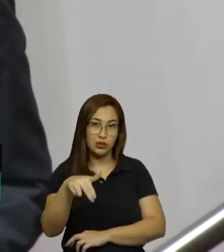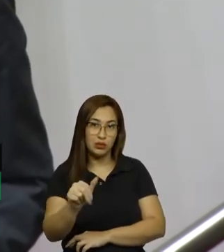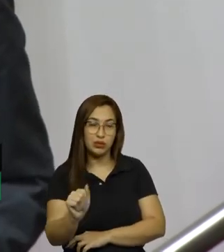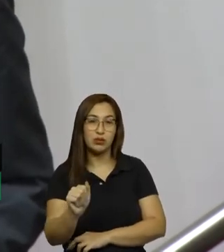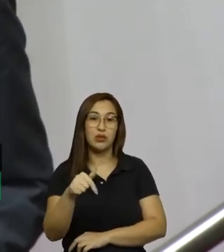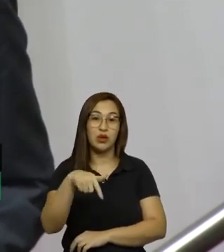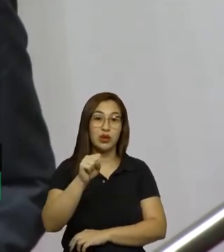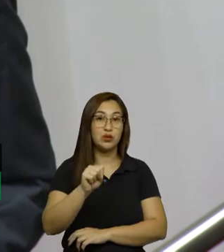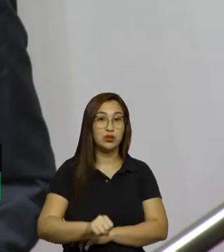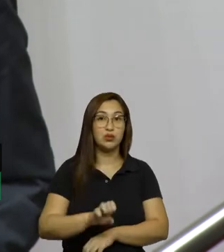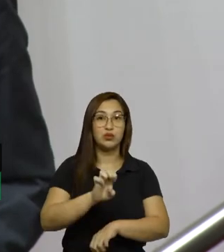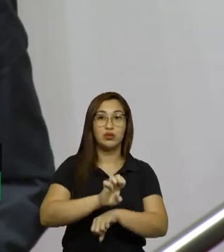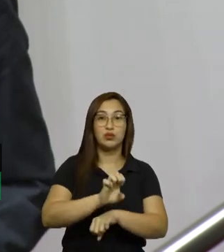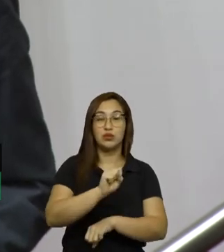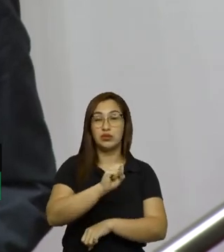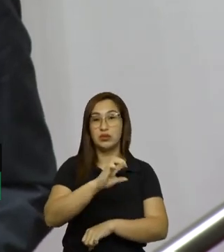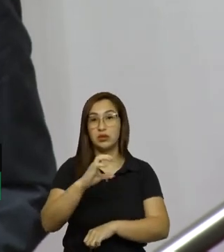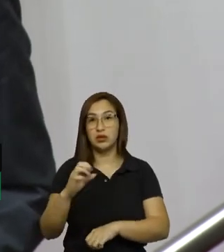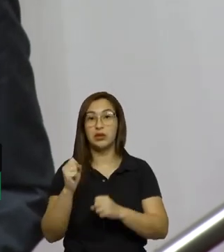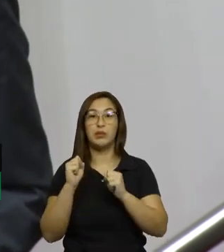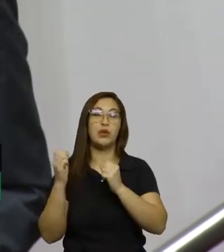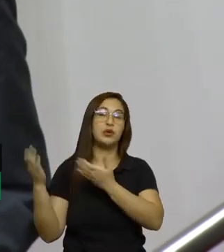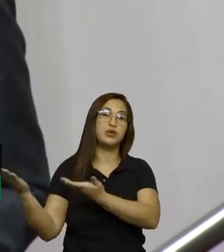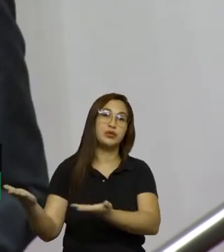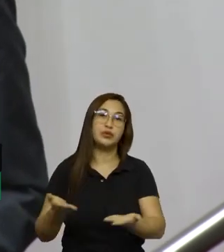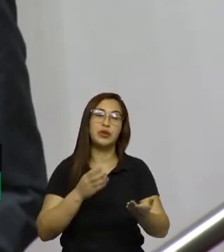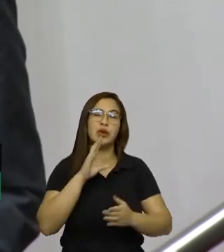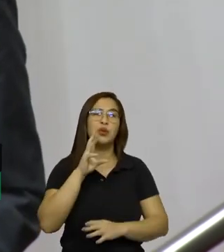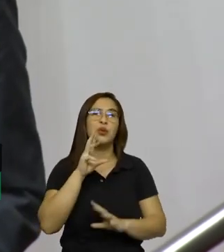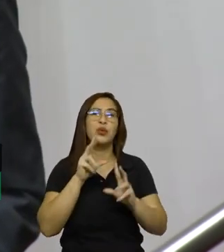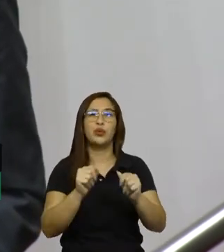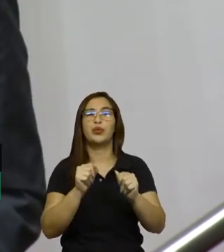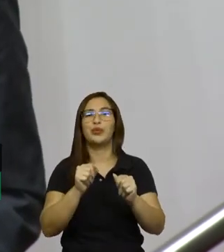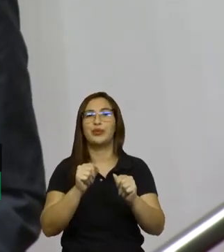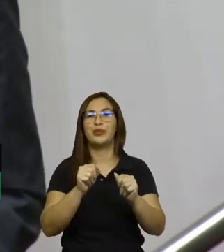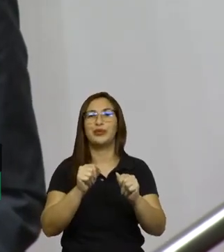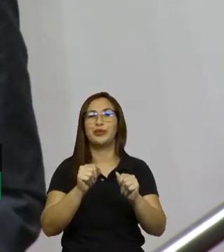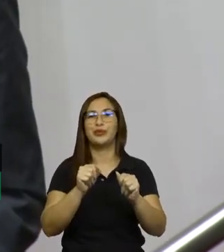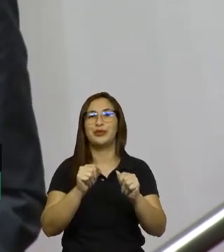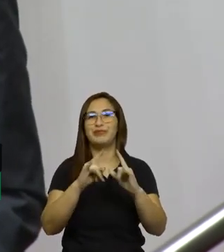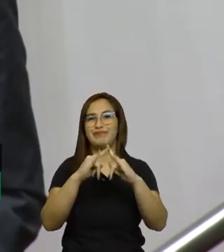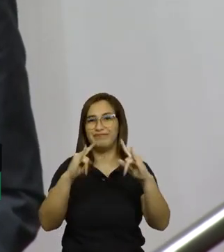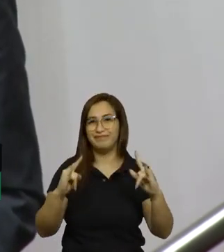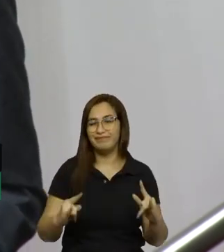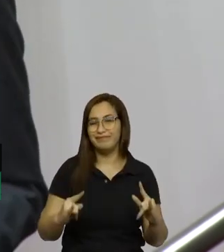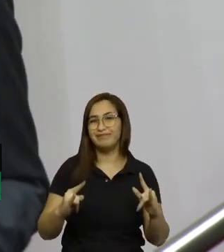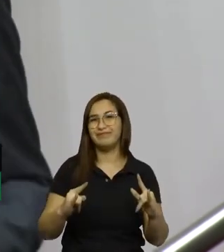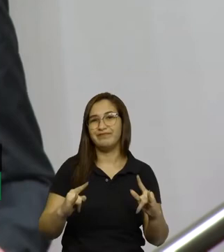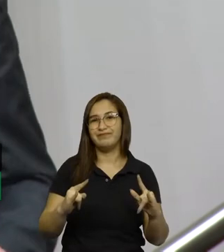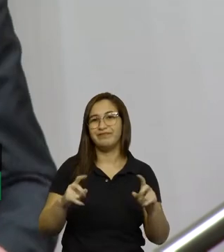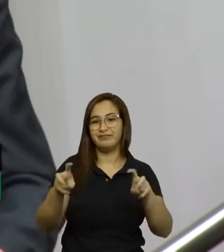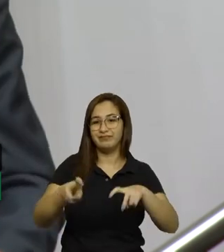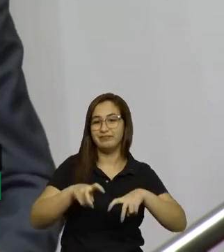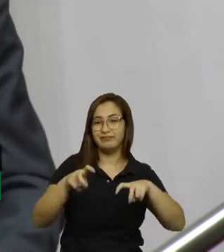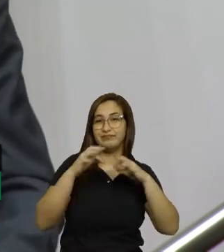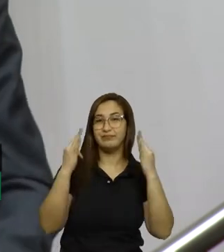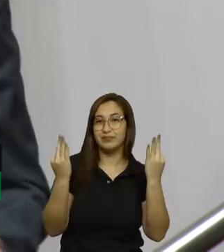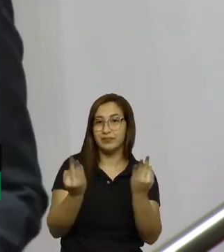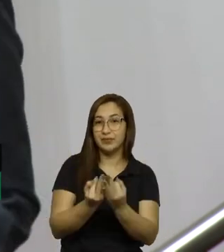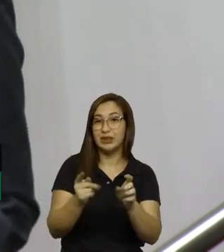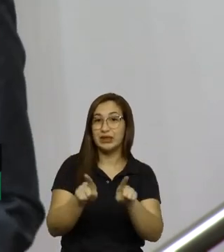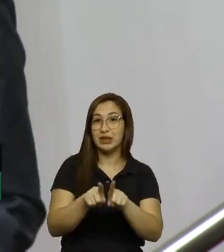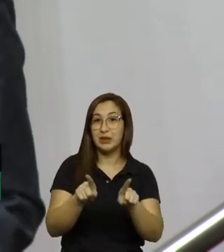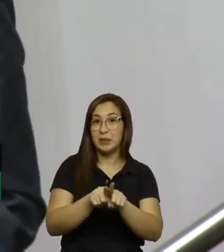estado, pudesse aqui convidar a todos para essa grande feira agropecuária da agricultura familiar e do